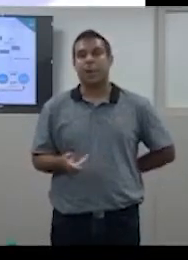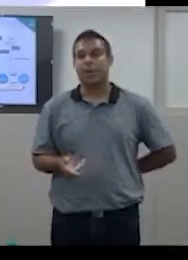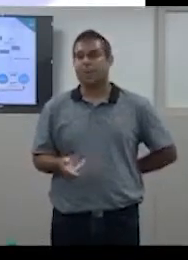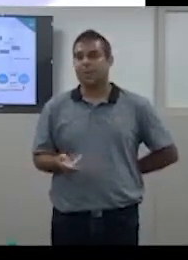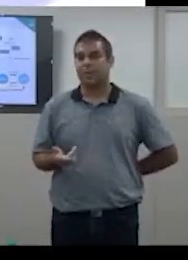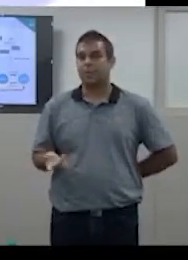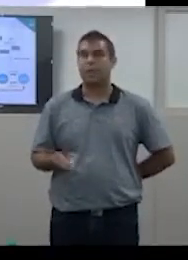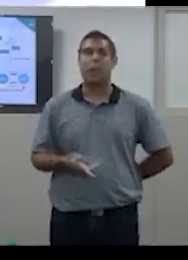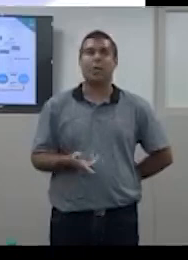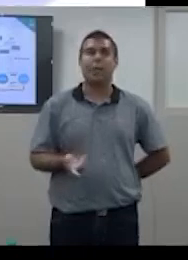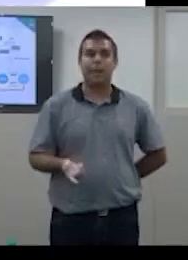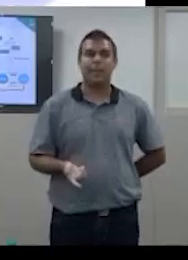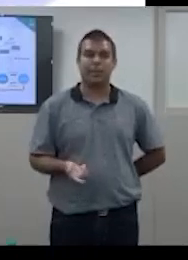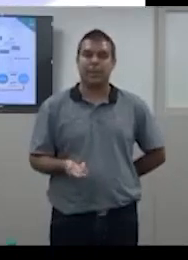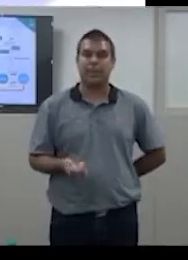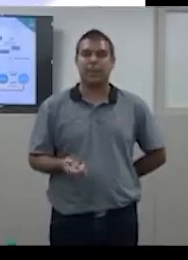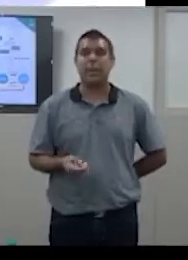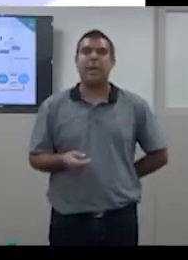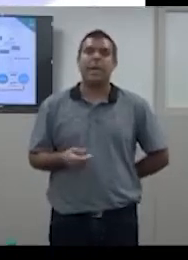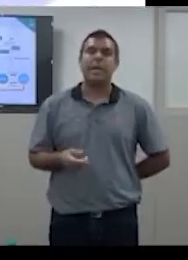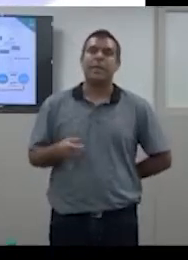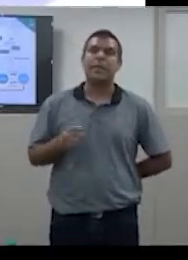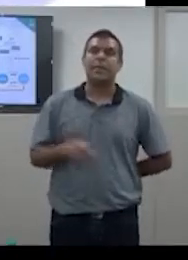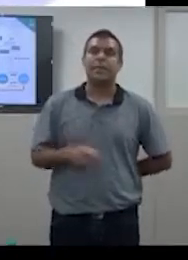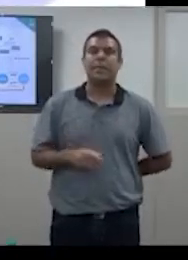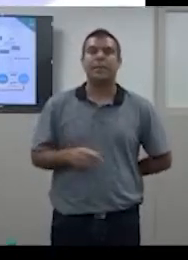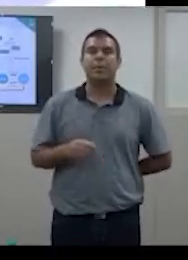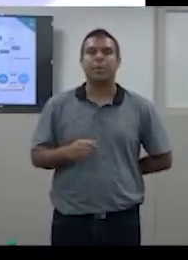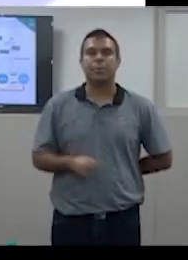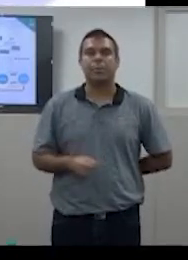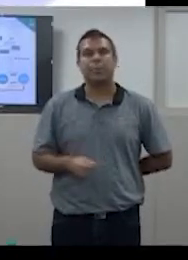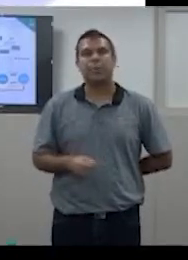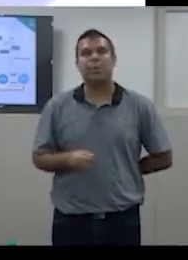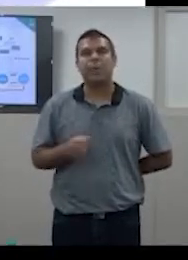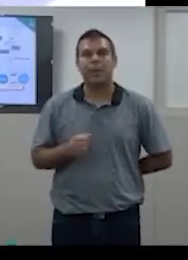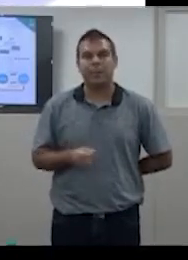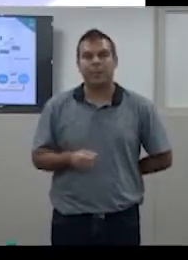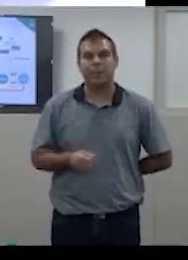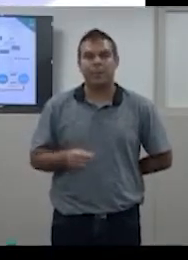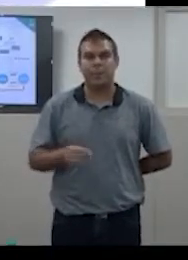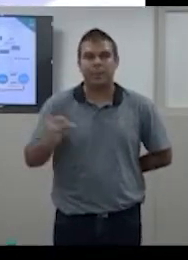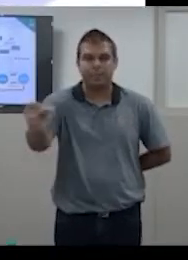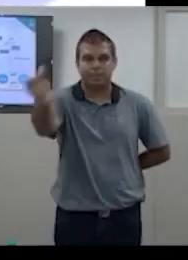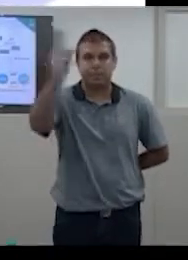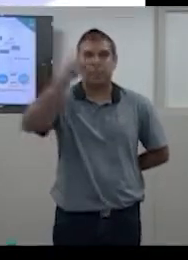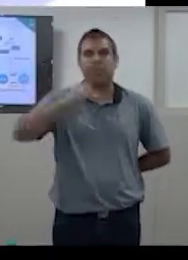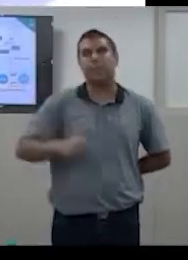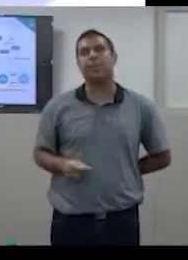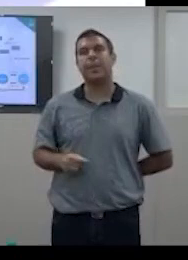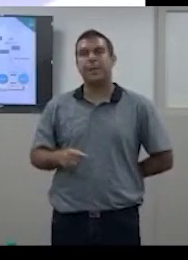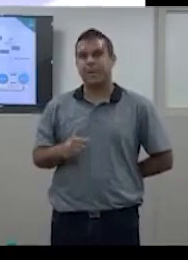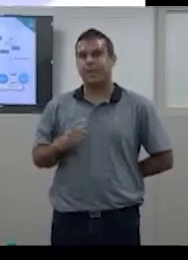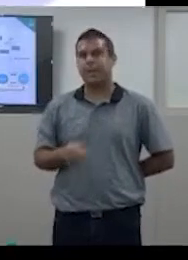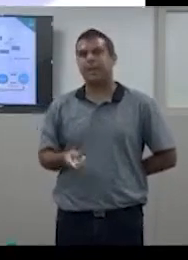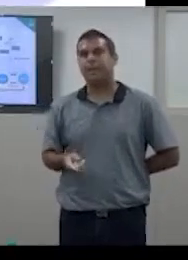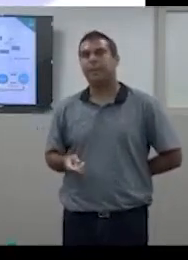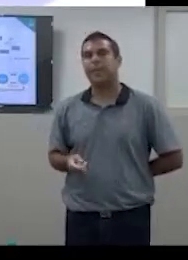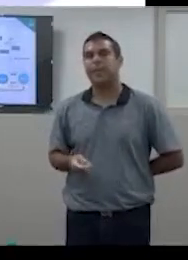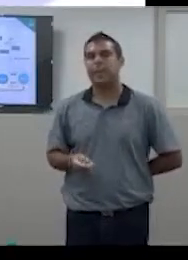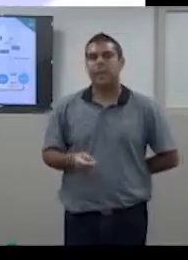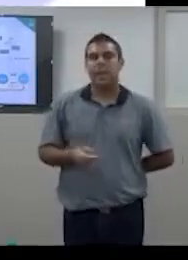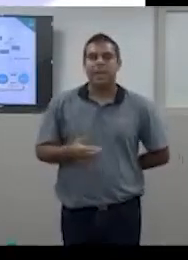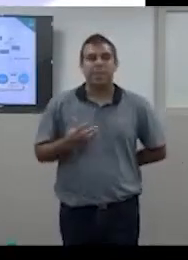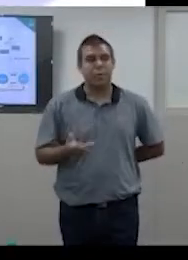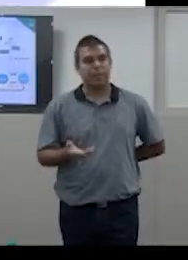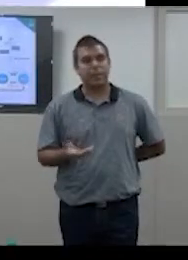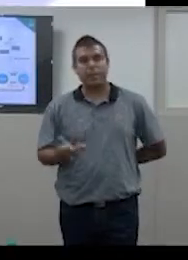você coloca água para fazer um chá, um café, por exemplo, e aí você vai ter também um outro processo que é chamado calefação, que é assim a mudança mais instantânea que